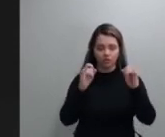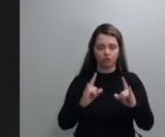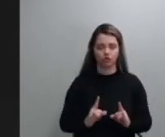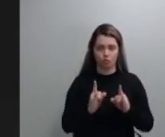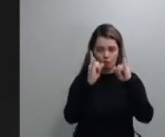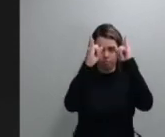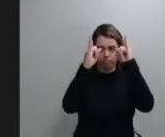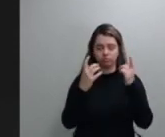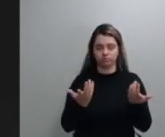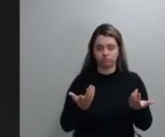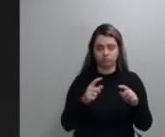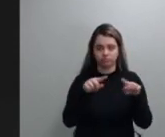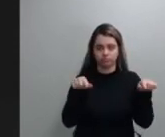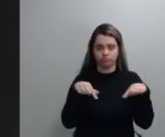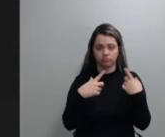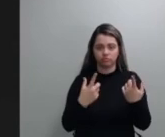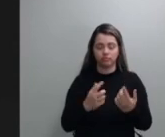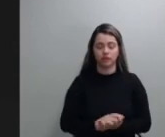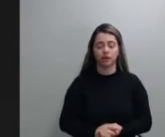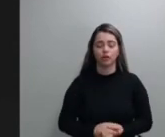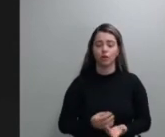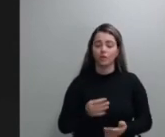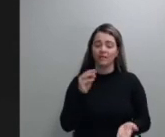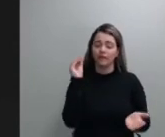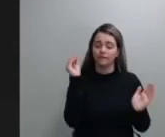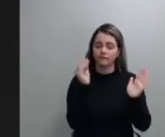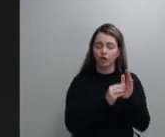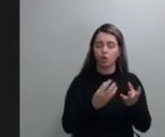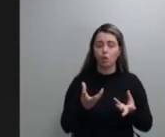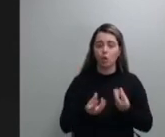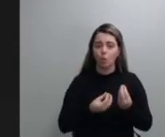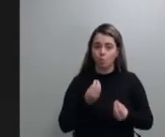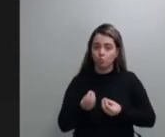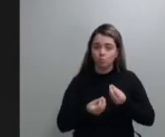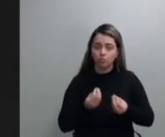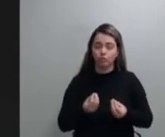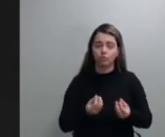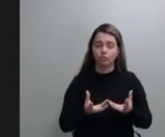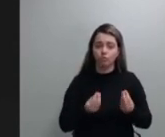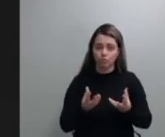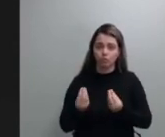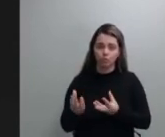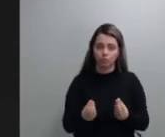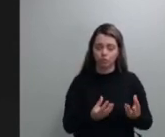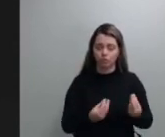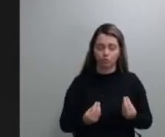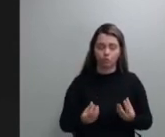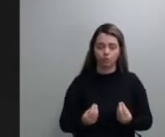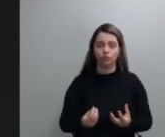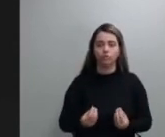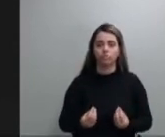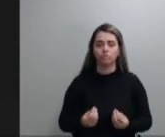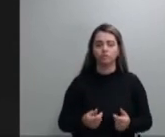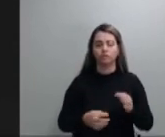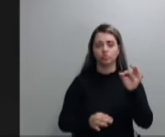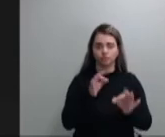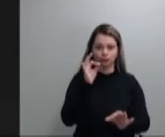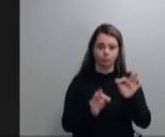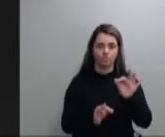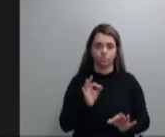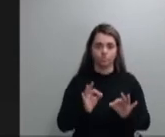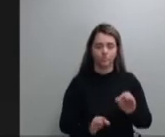fato como muitos dos procedimentos para a efetivização de um ato negocial não chegam a ser efetivados sendo